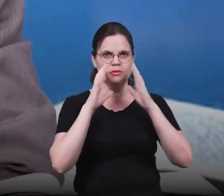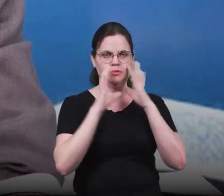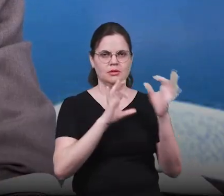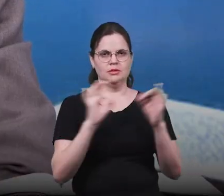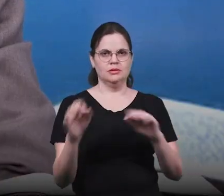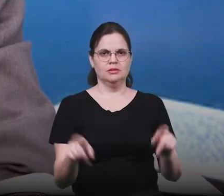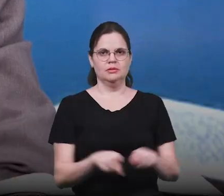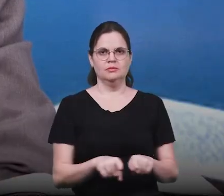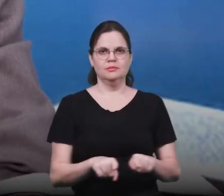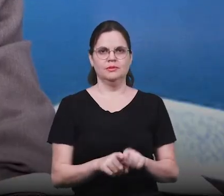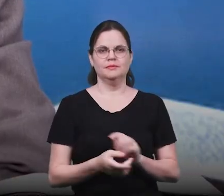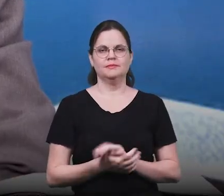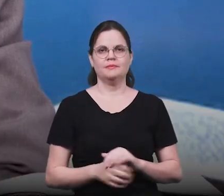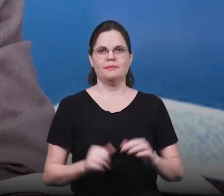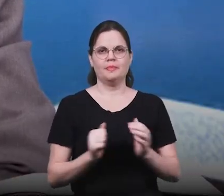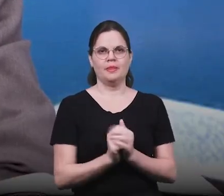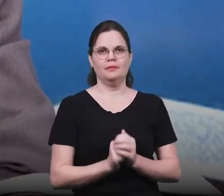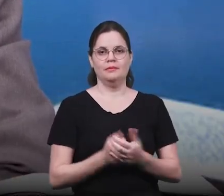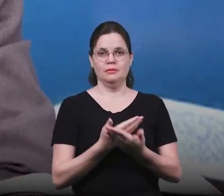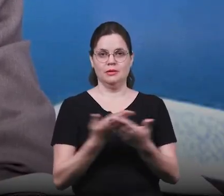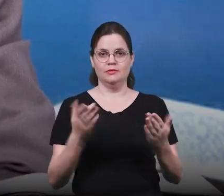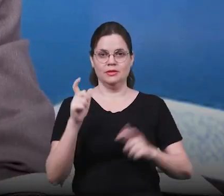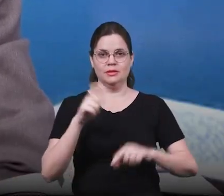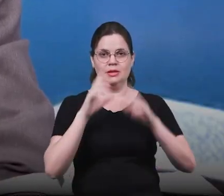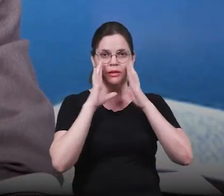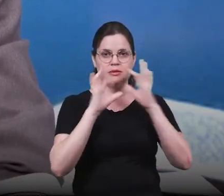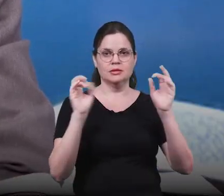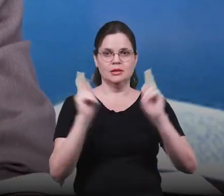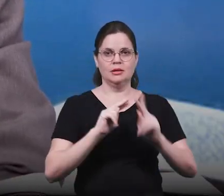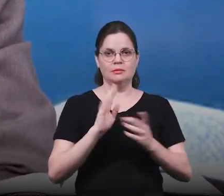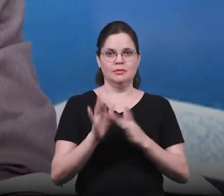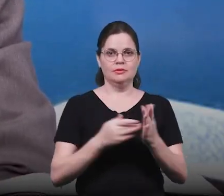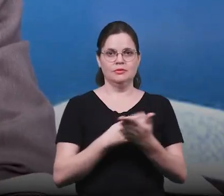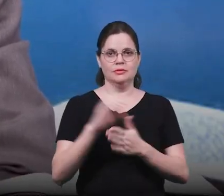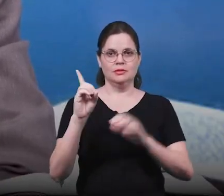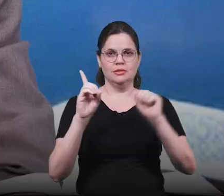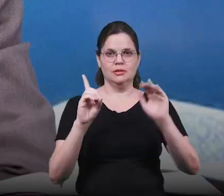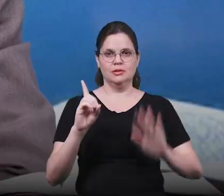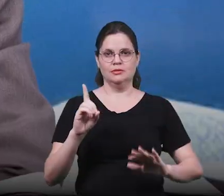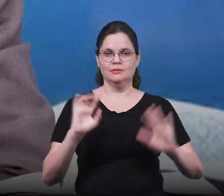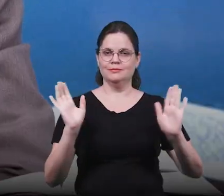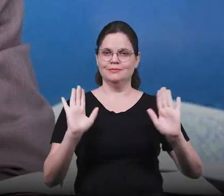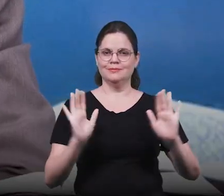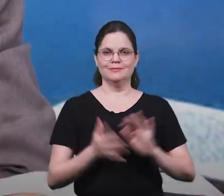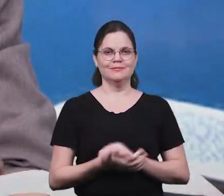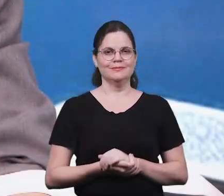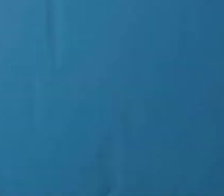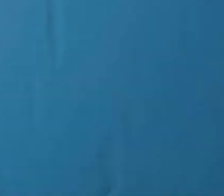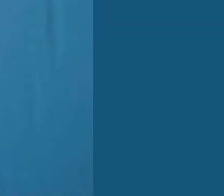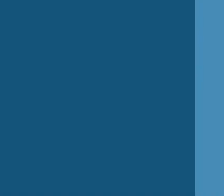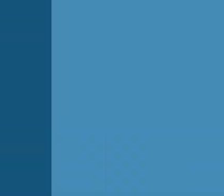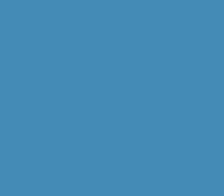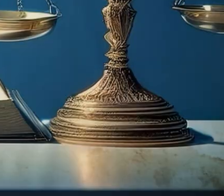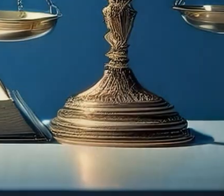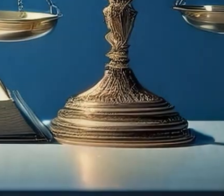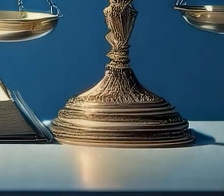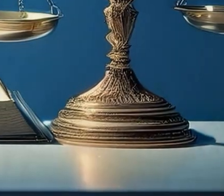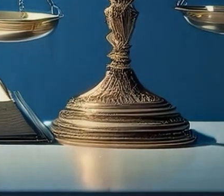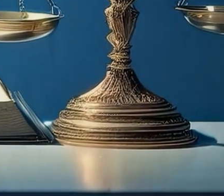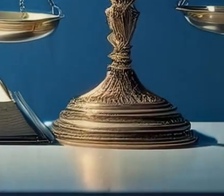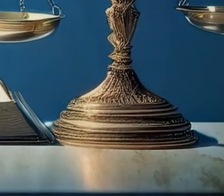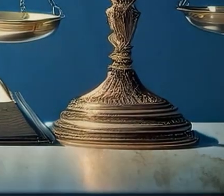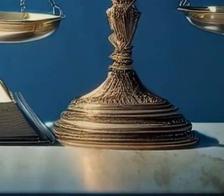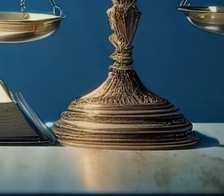nos assistem. Amém. A paz do Senhor para você, para todos que nos assistem, que Deus abençoe com a paz do Senhor Jesus.